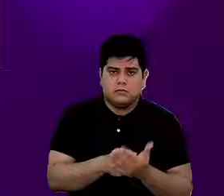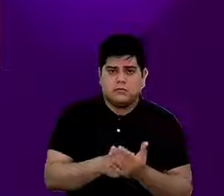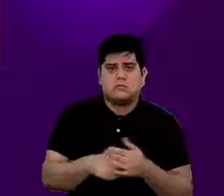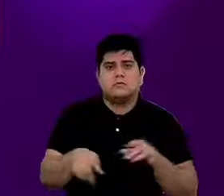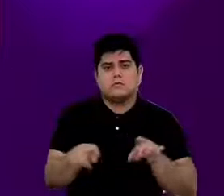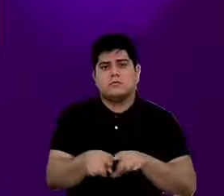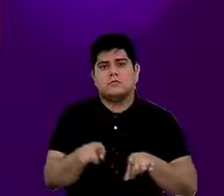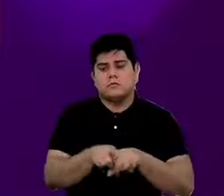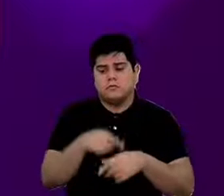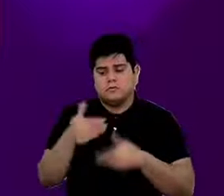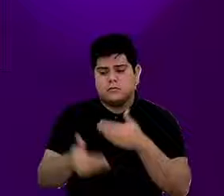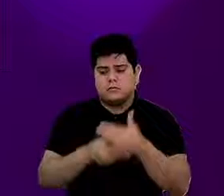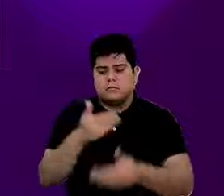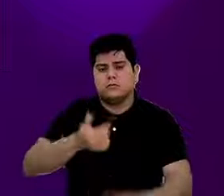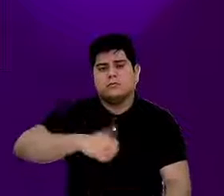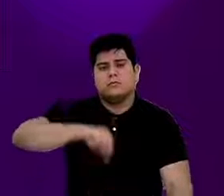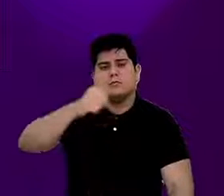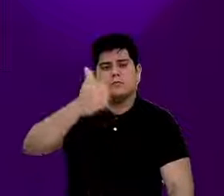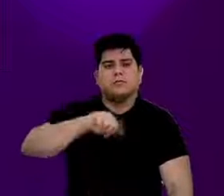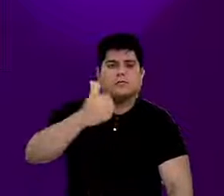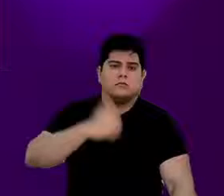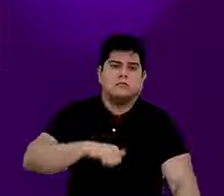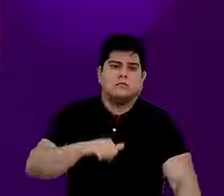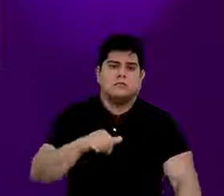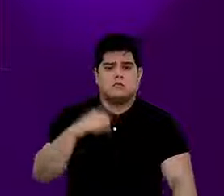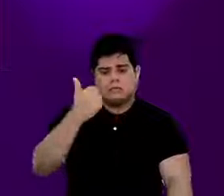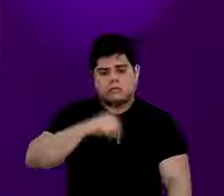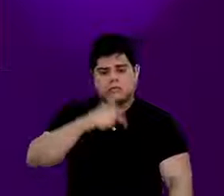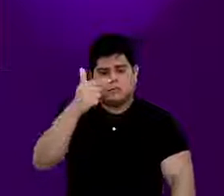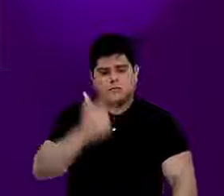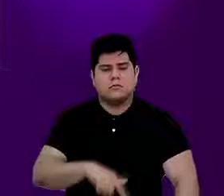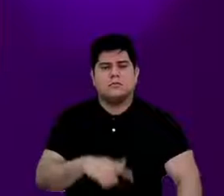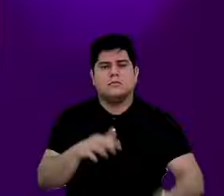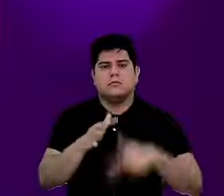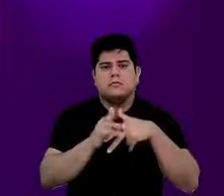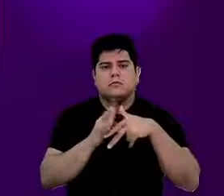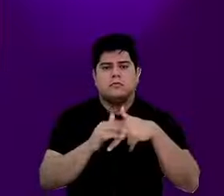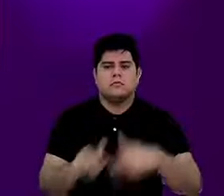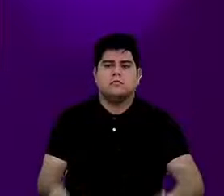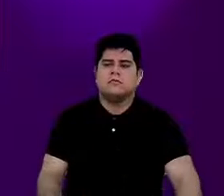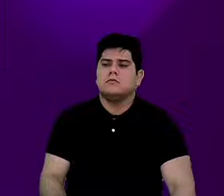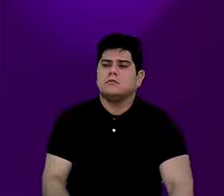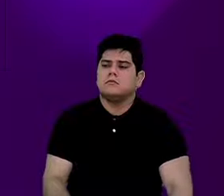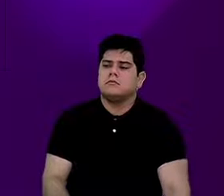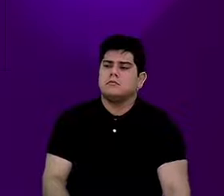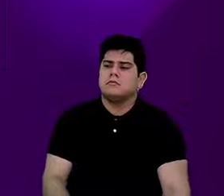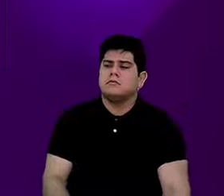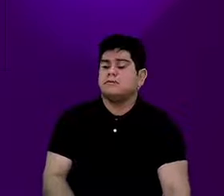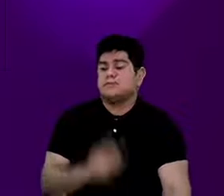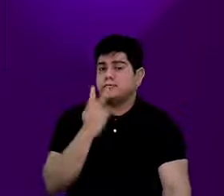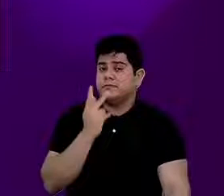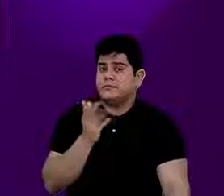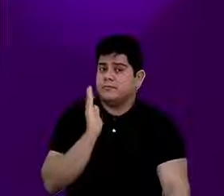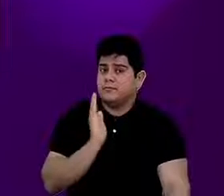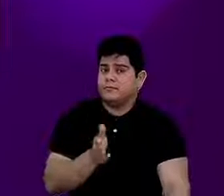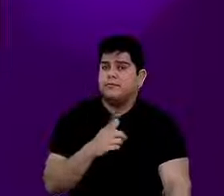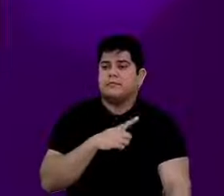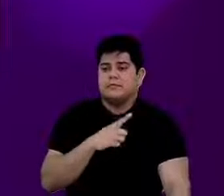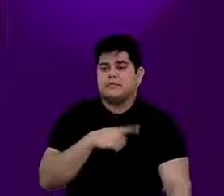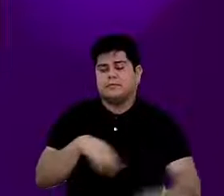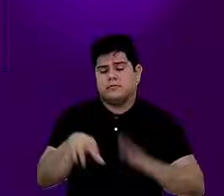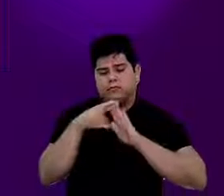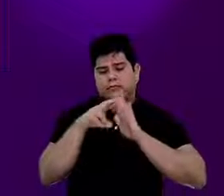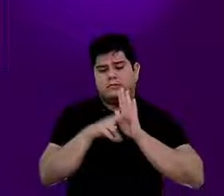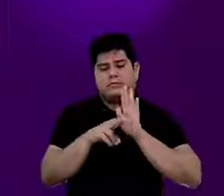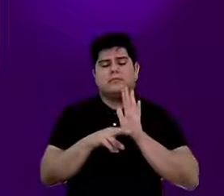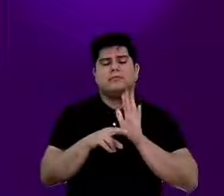no processo de avaliação e reavaliação desses pacientes. Porque, como eu disse, isso está nas diretrizes,